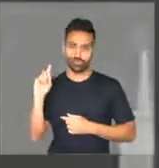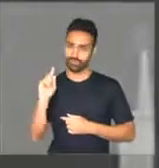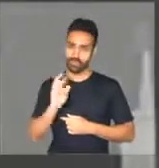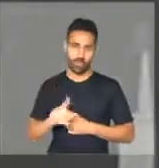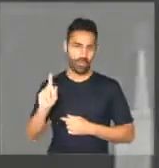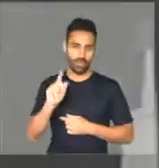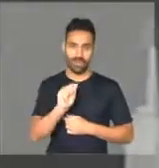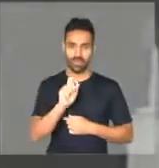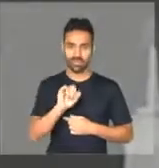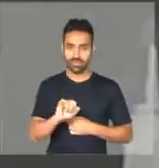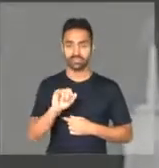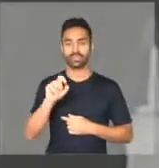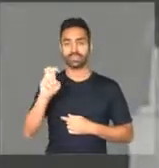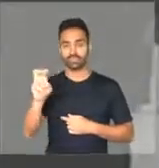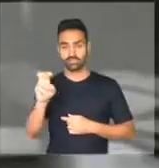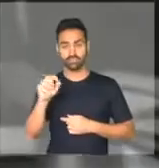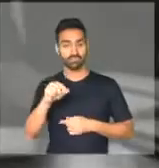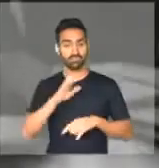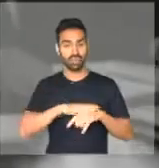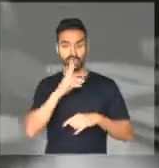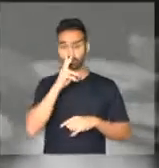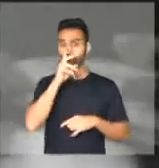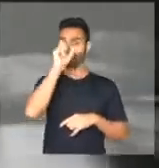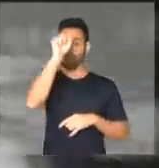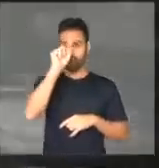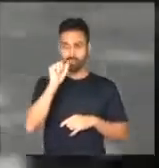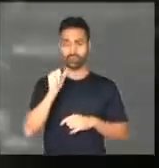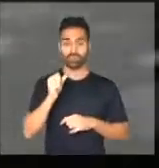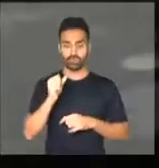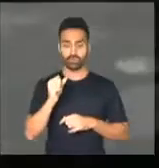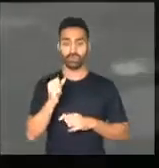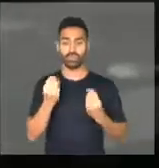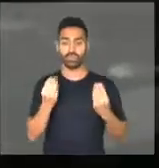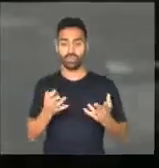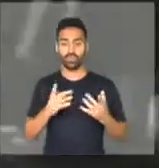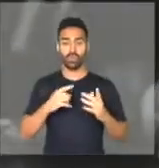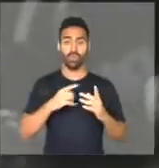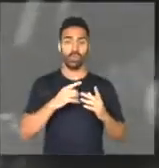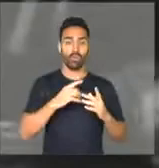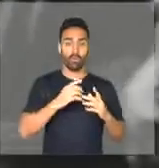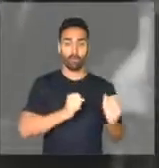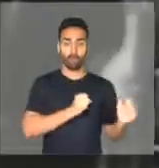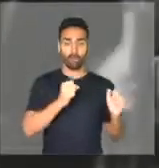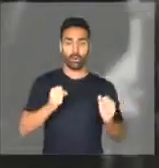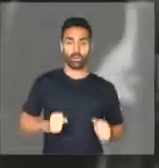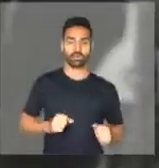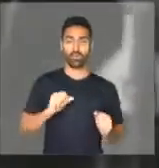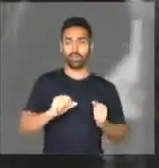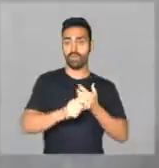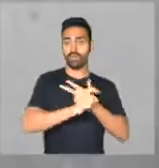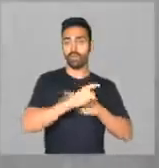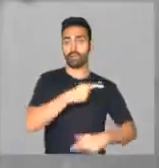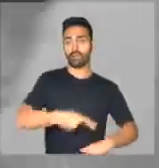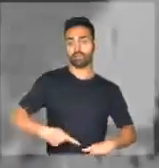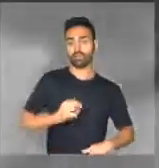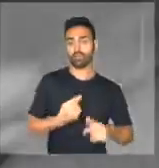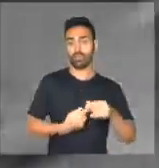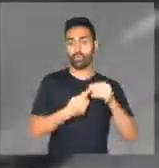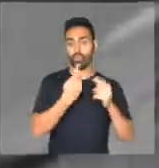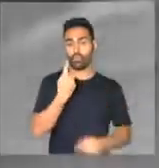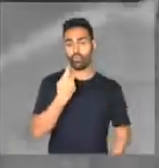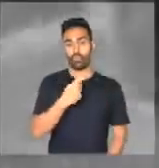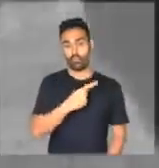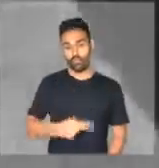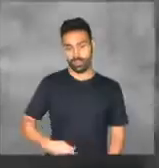militar, mas foi o mais forte e abrangente, dando poderes quase absolutos ao Executivo. Com o